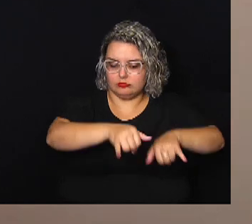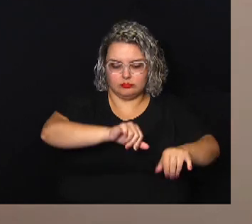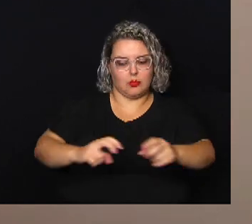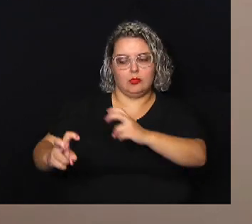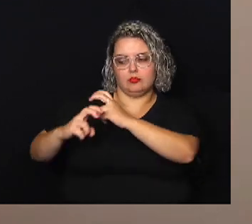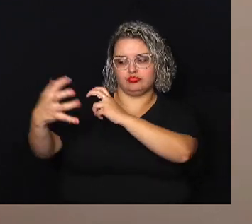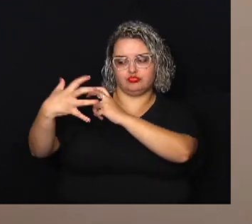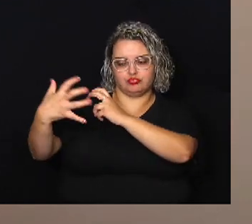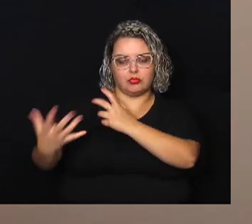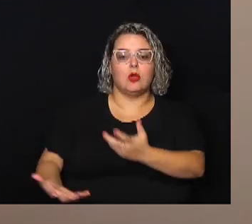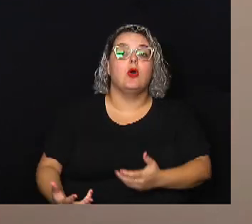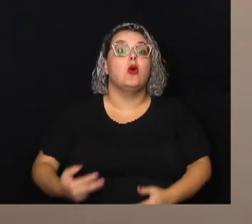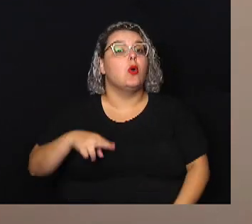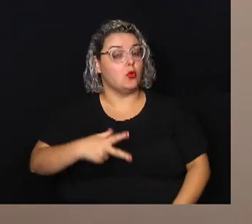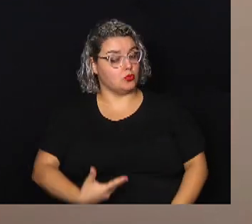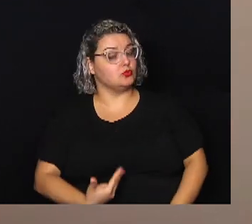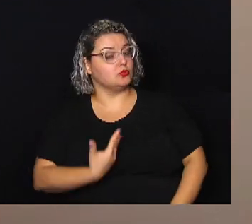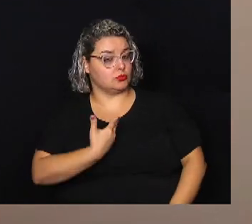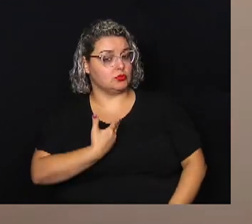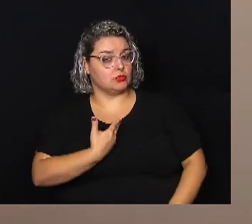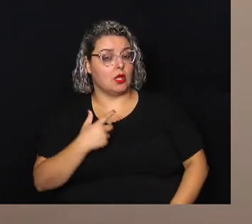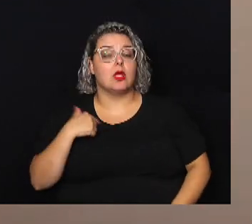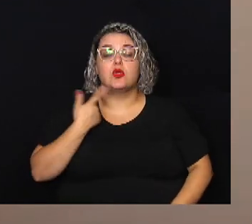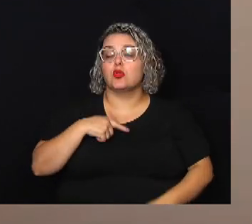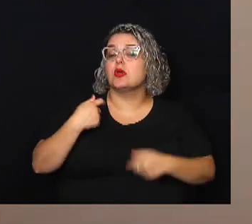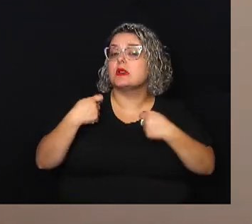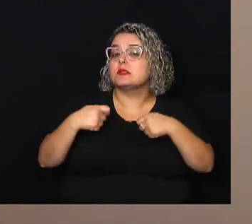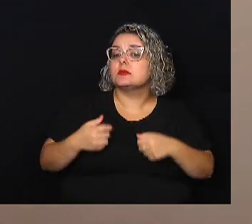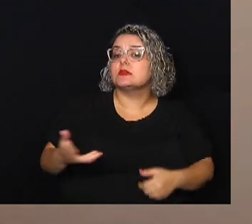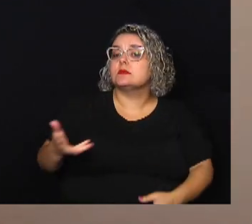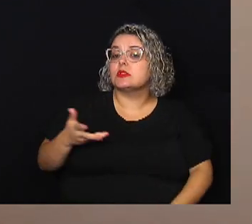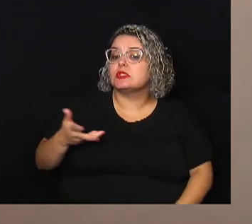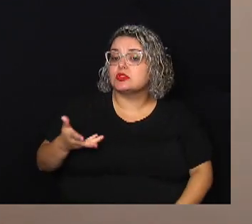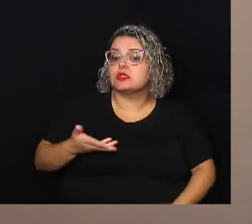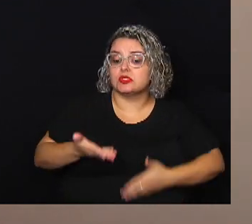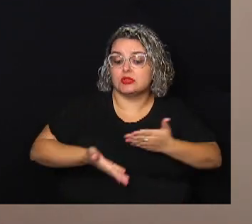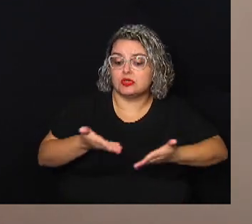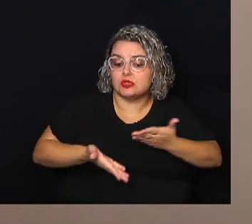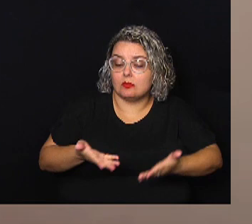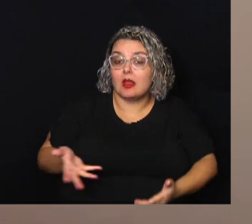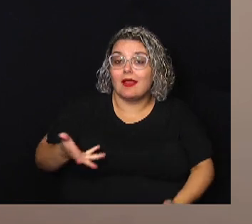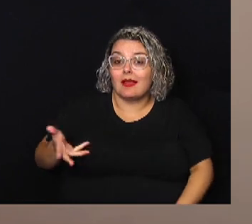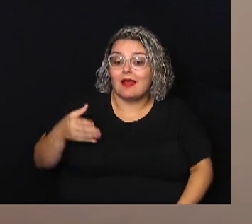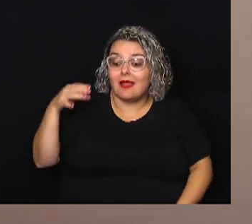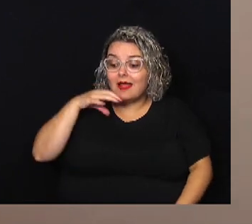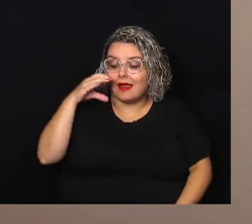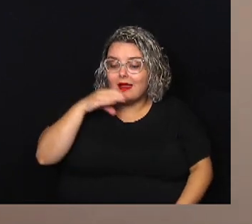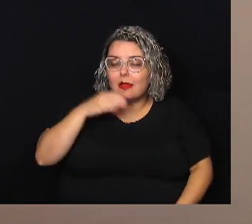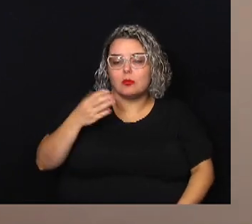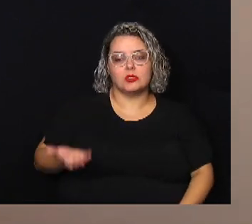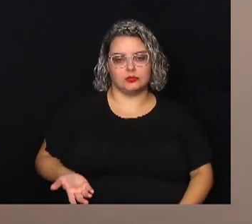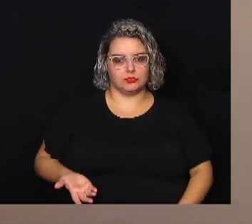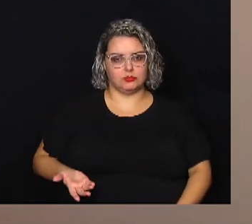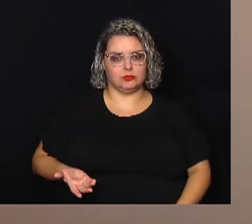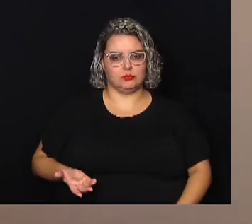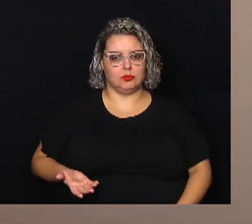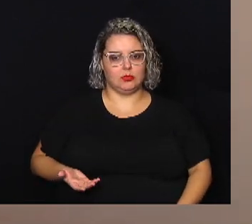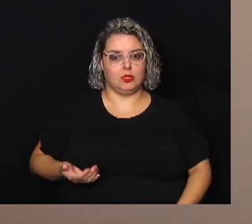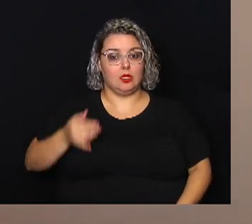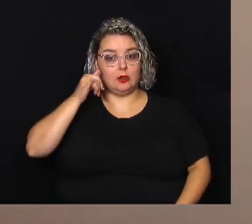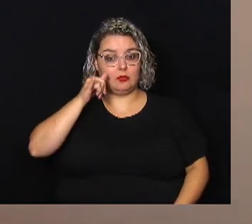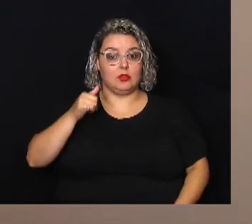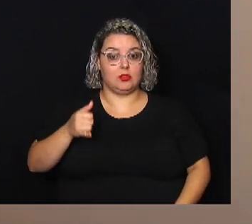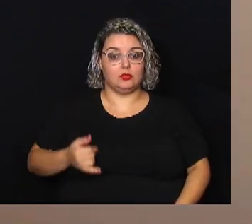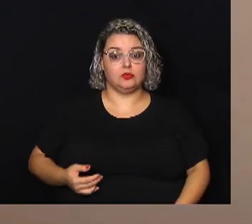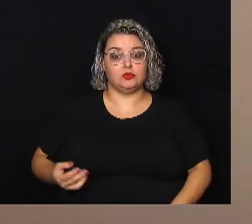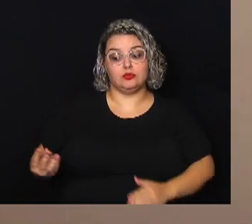radioterápico, com cirurgia, e nós precisamos agilizar o tratamento desse paciente. A prevenção terciária é aquela prevenção que